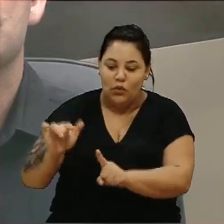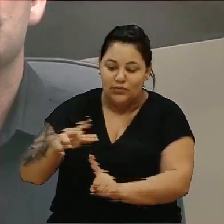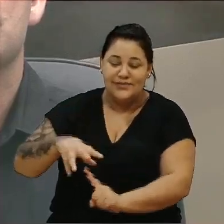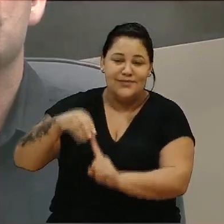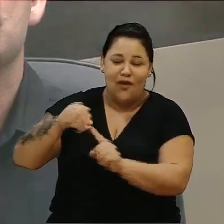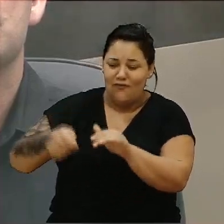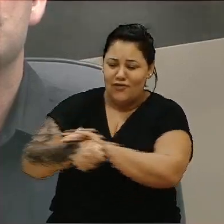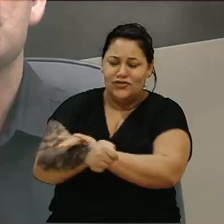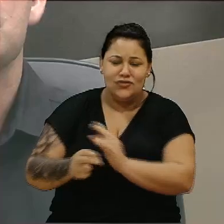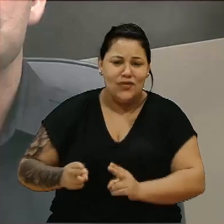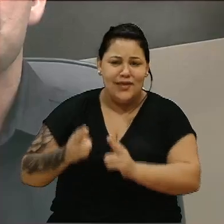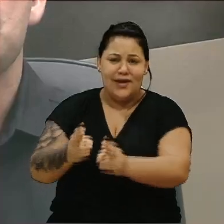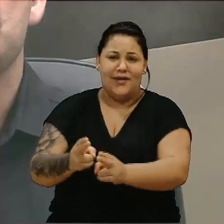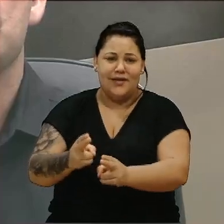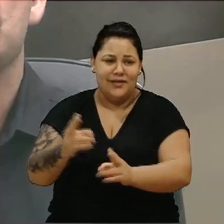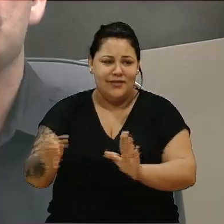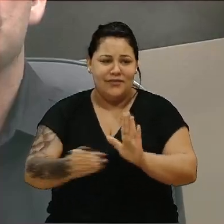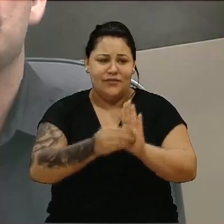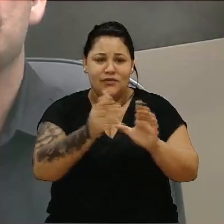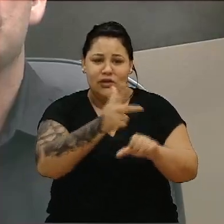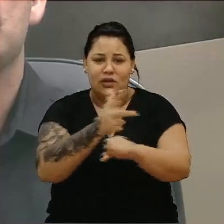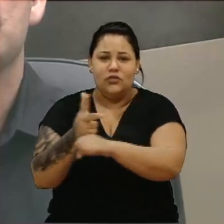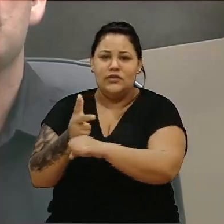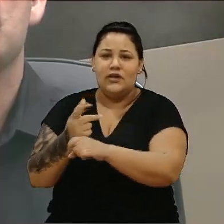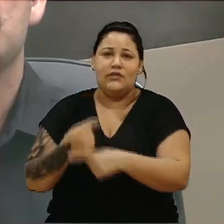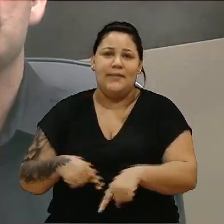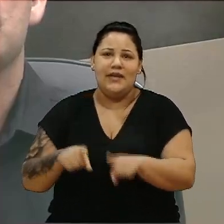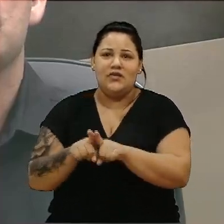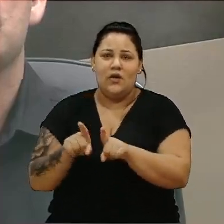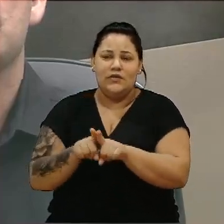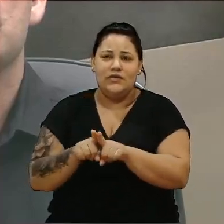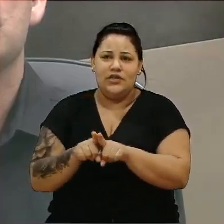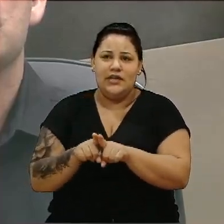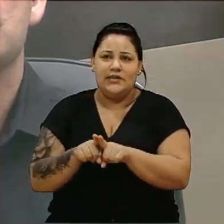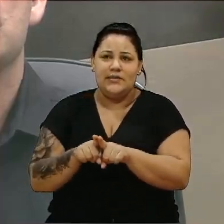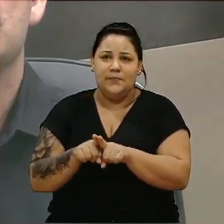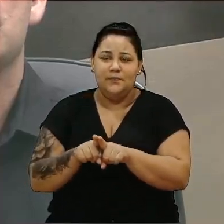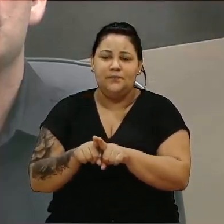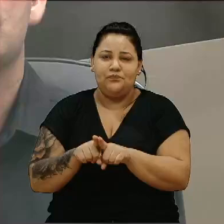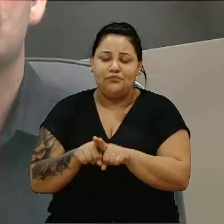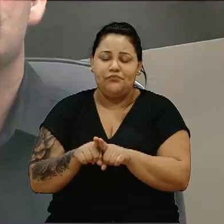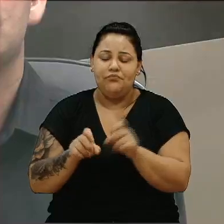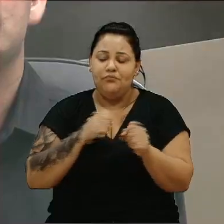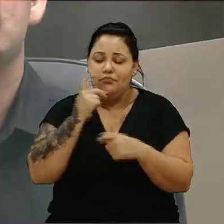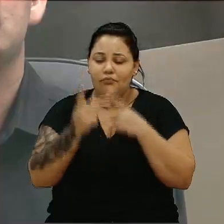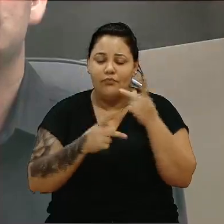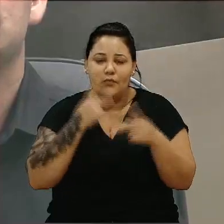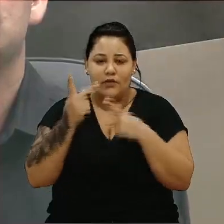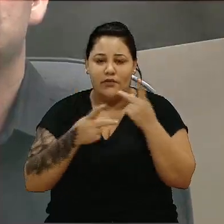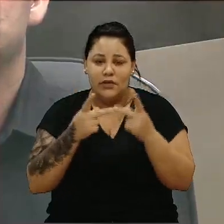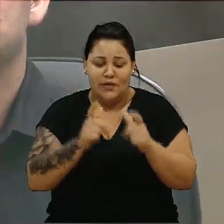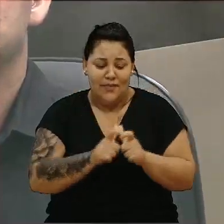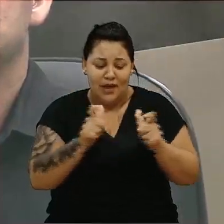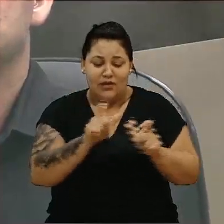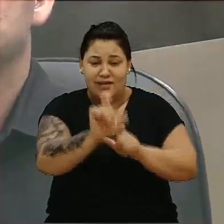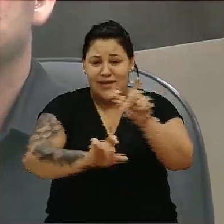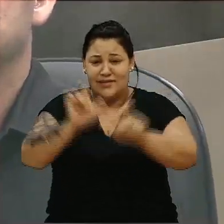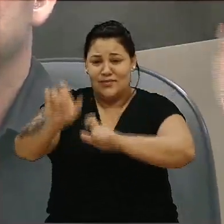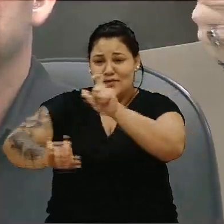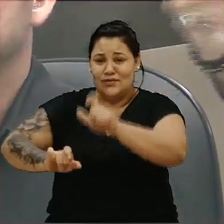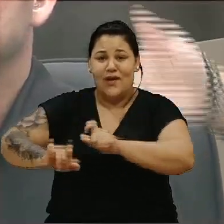trem. E o vídeo ali que a gente postou deu 3.225 curtidas, 500 comentários, mas a maioria das pessoas ali